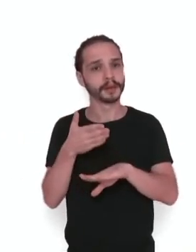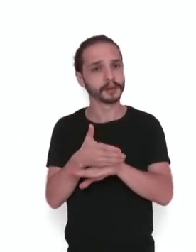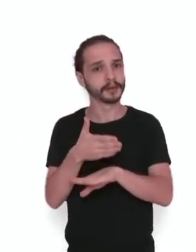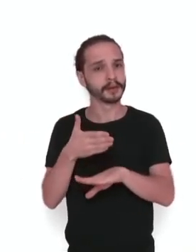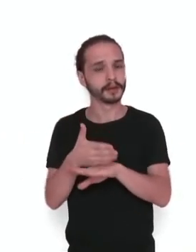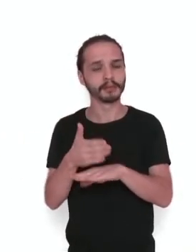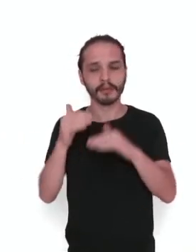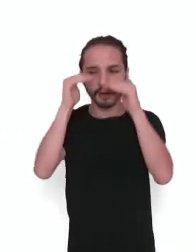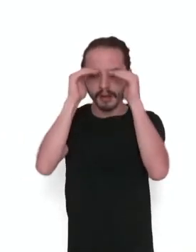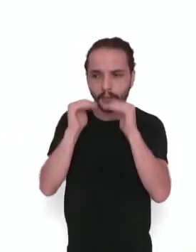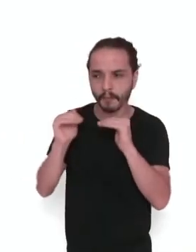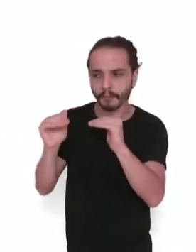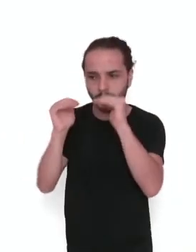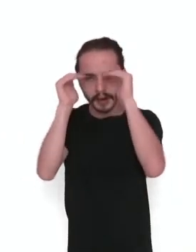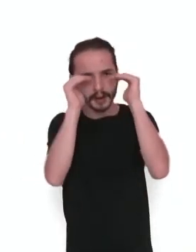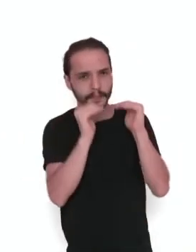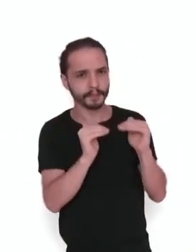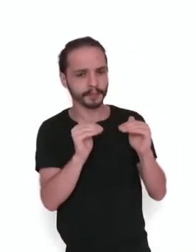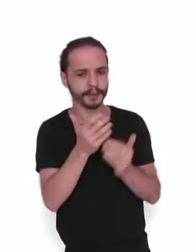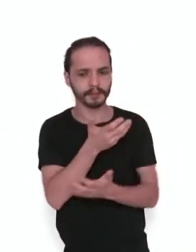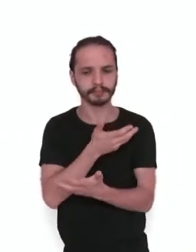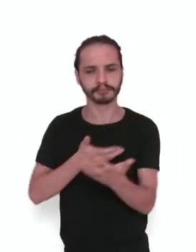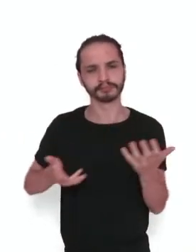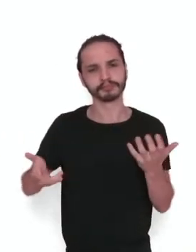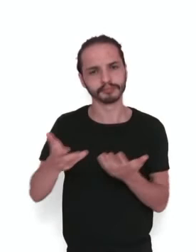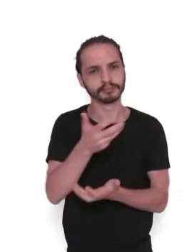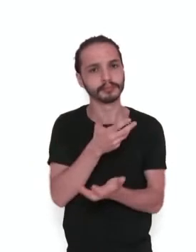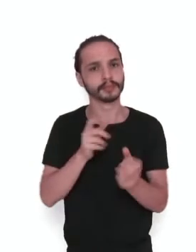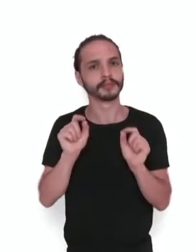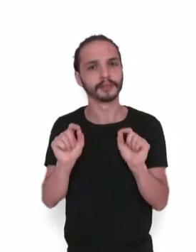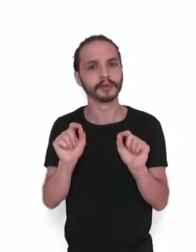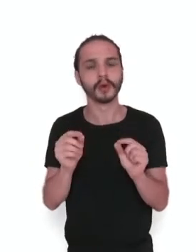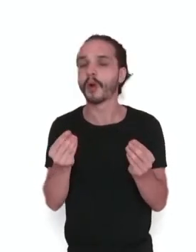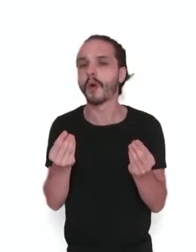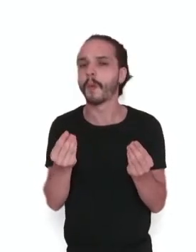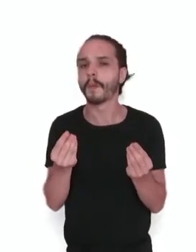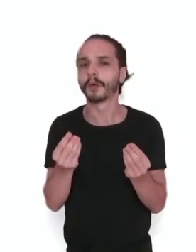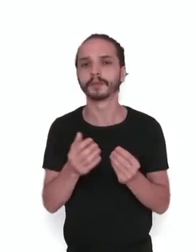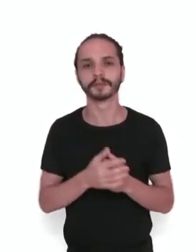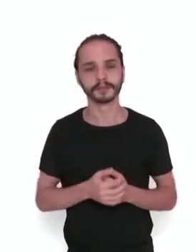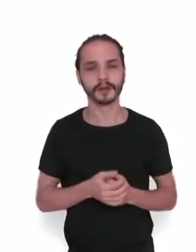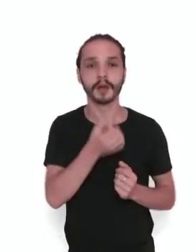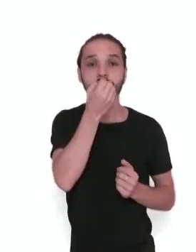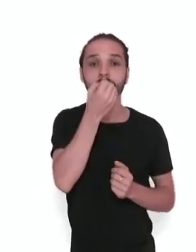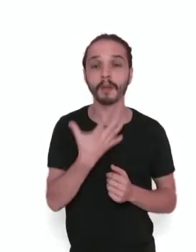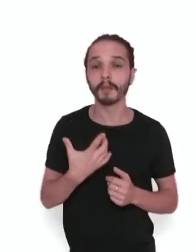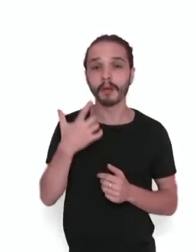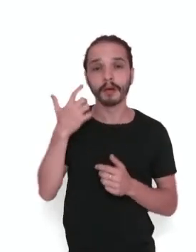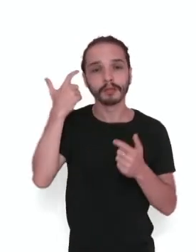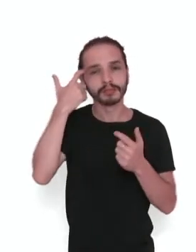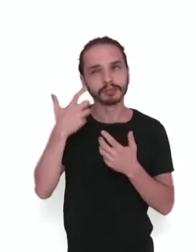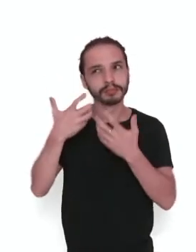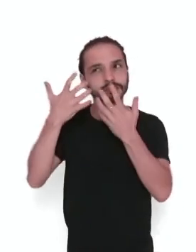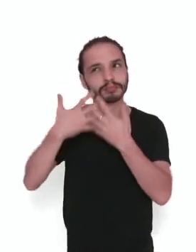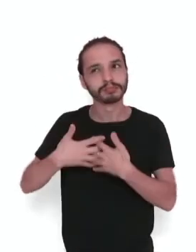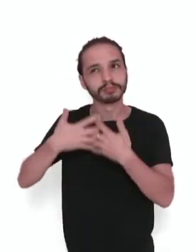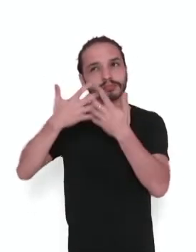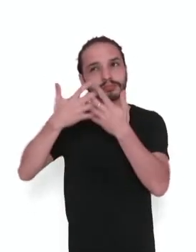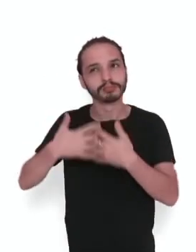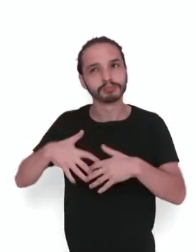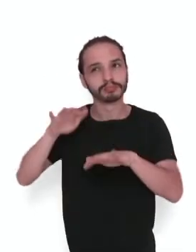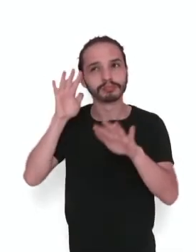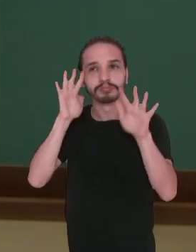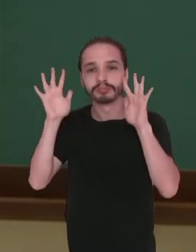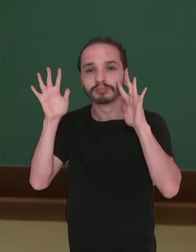maneira respeitosa, né? Então, fazendo como isso? Com uma boa reflexão, de modo